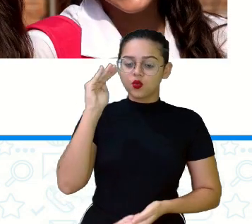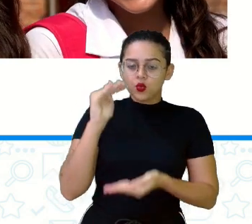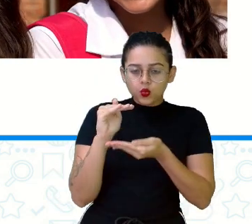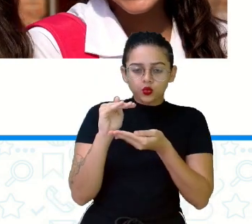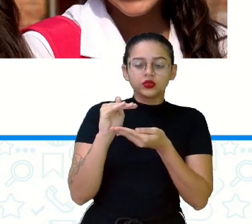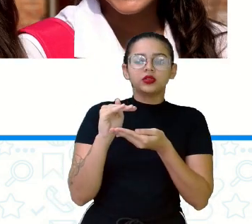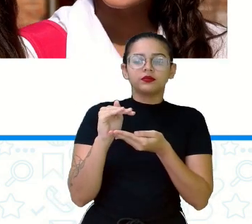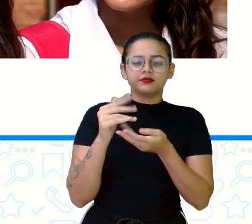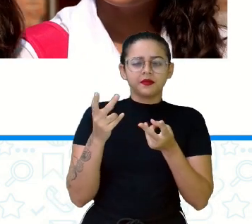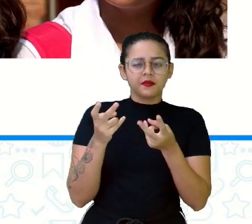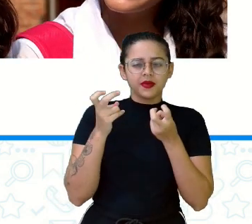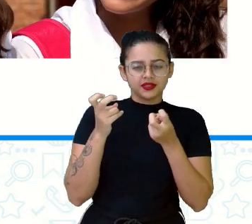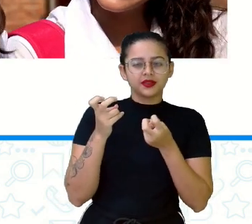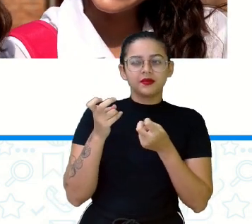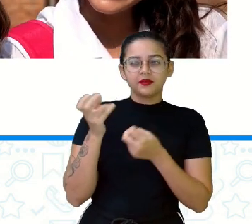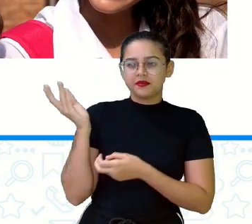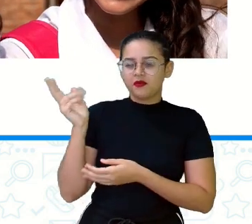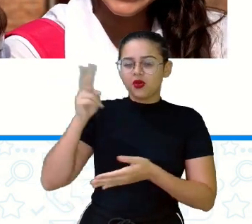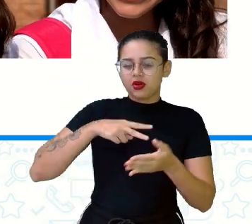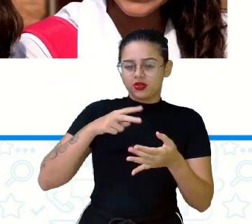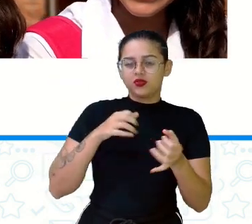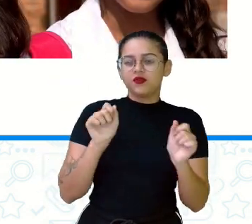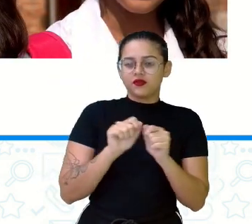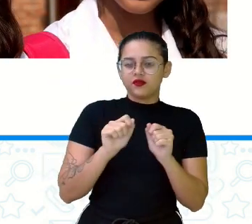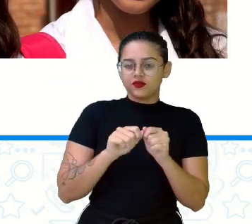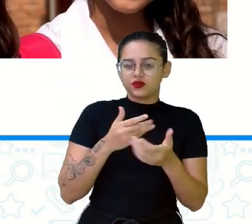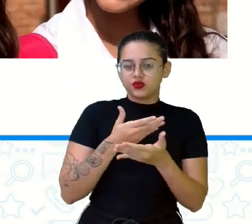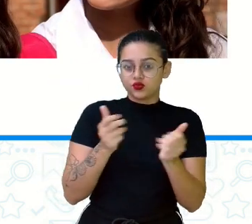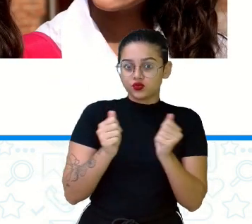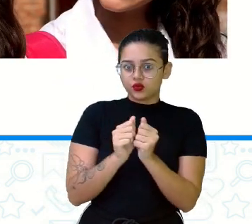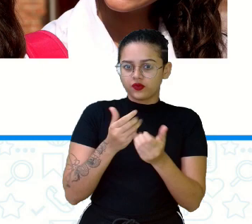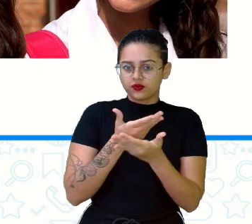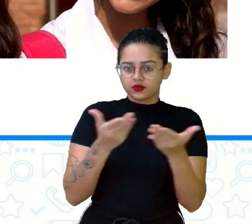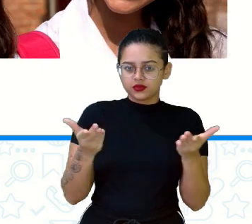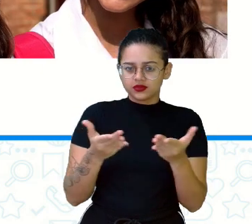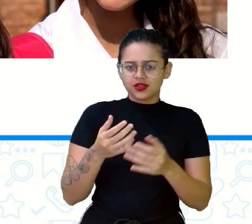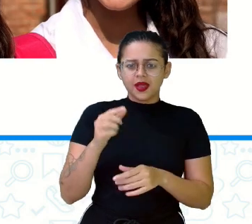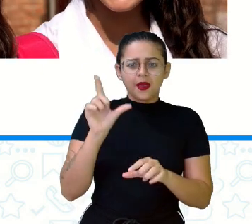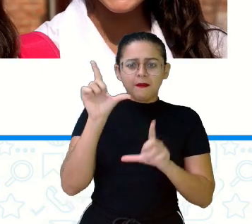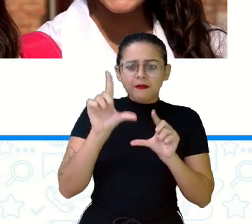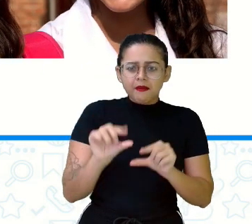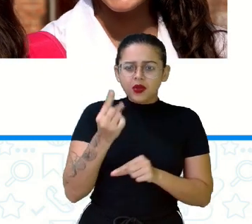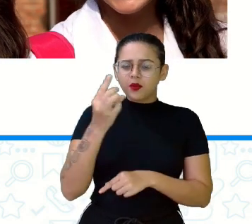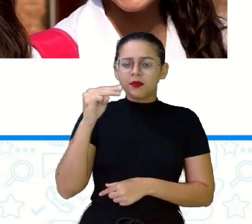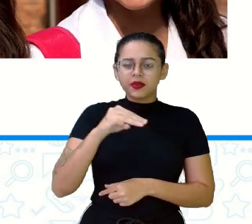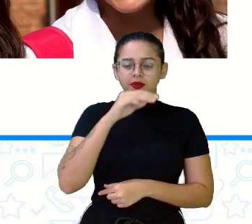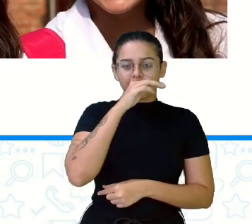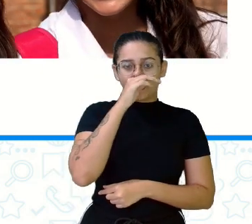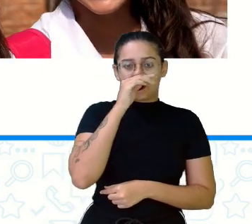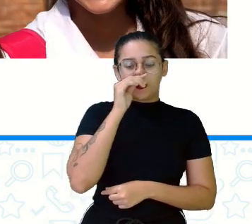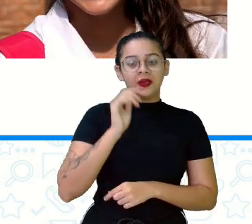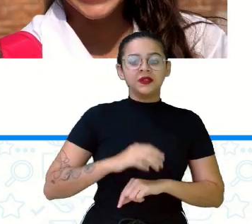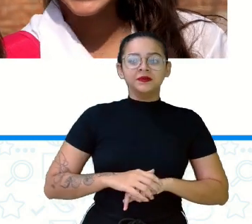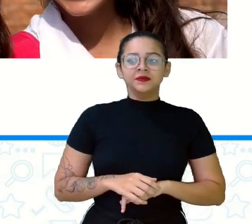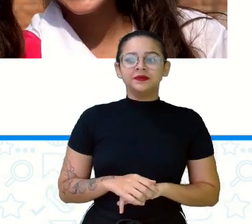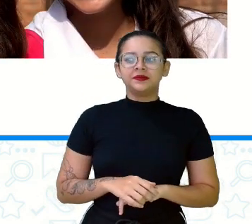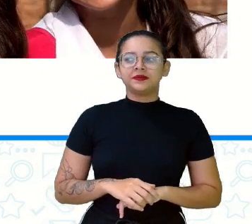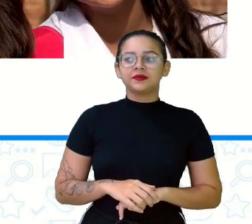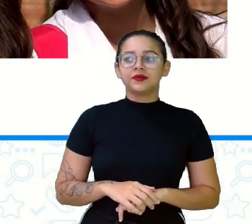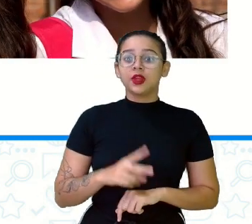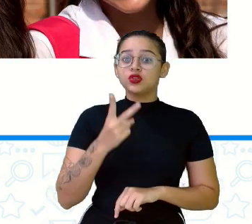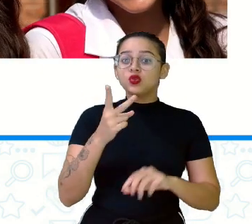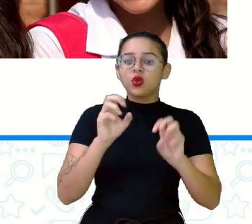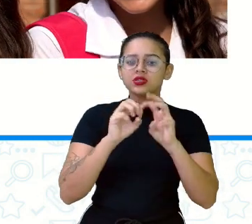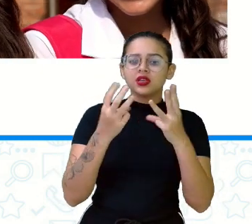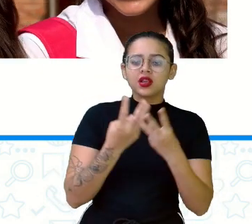curta. Você percebeu isso nessa leitura que eu acabei de fazer com você. Eu acho que em menos de 1 minuto eu li, bem menos de 1 minuto. 2